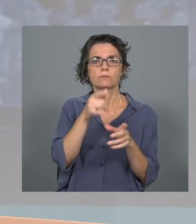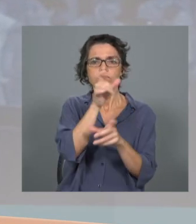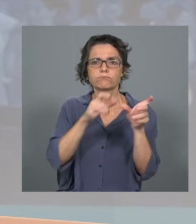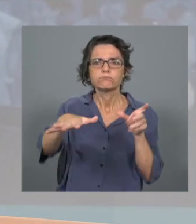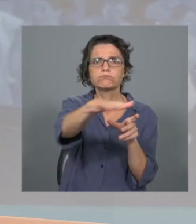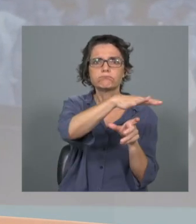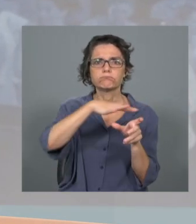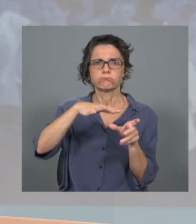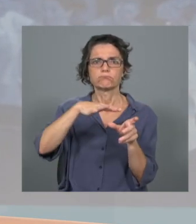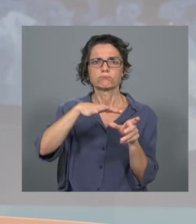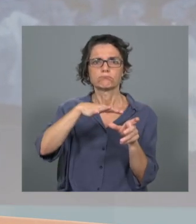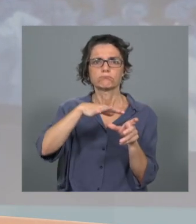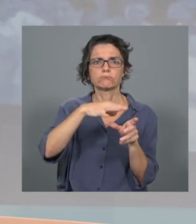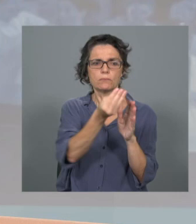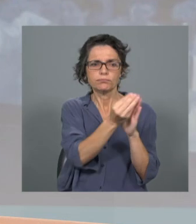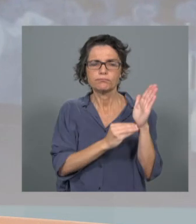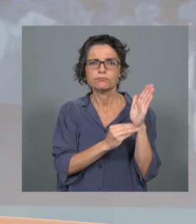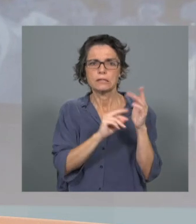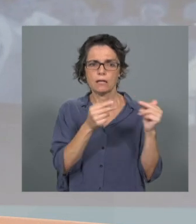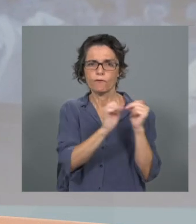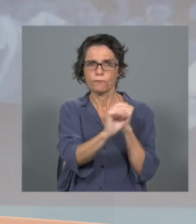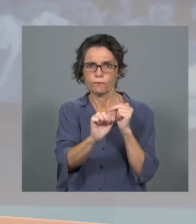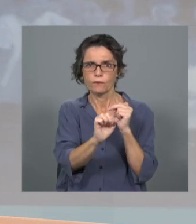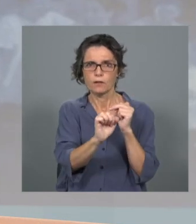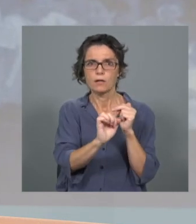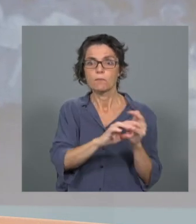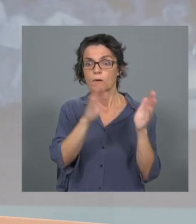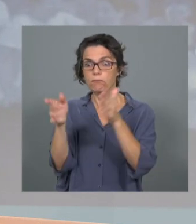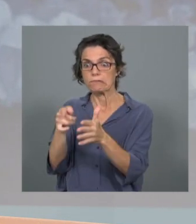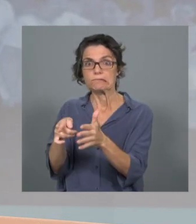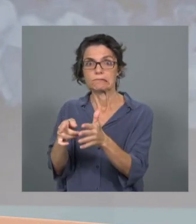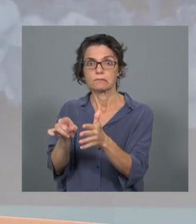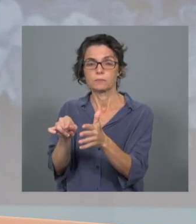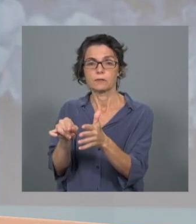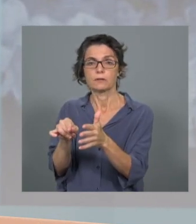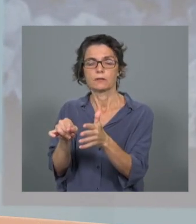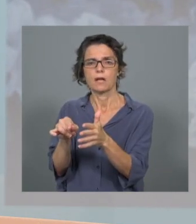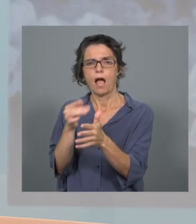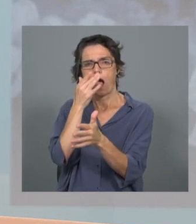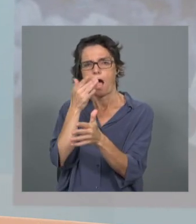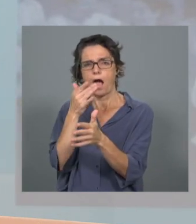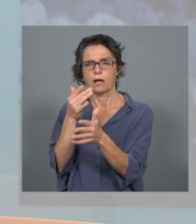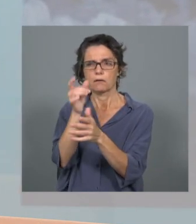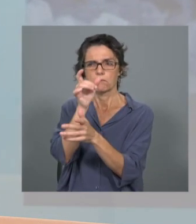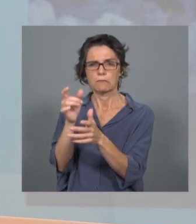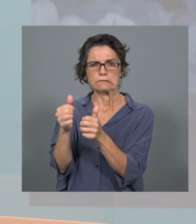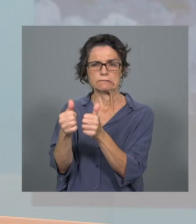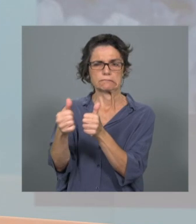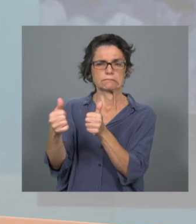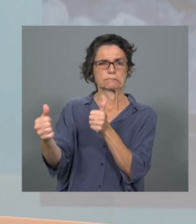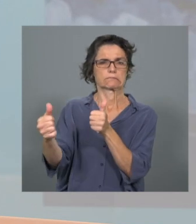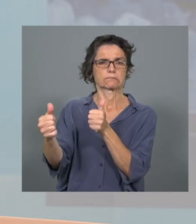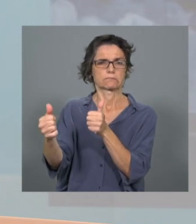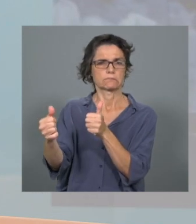cidadãos nas listas autárquicas, mas, por outro lado, o aparente distanciamento e efetivo